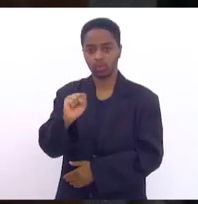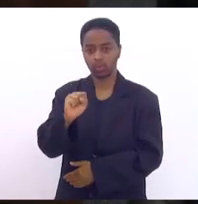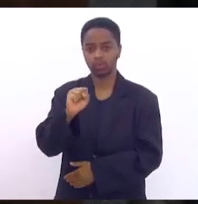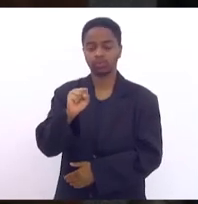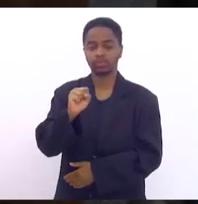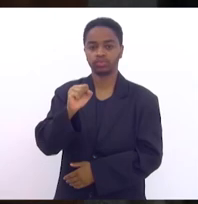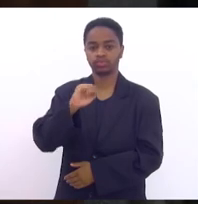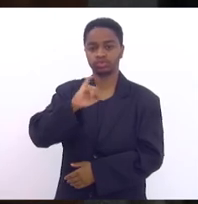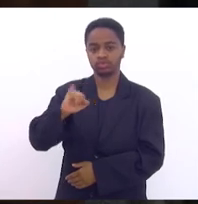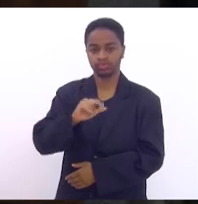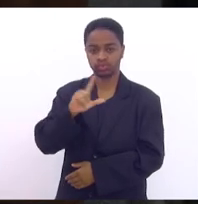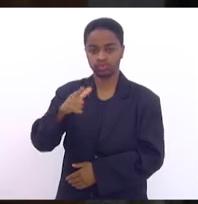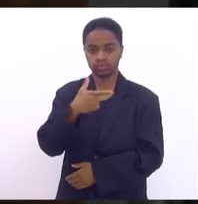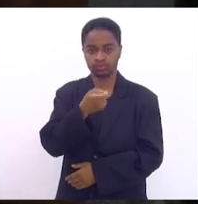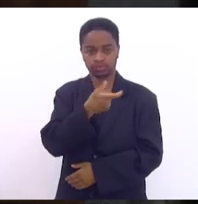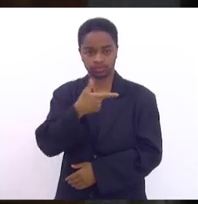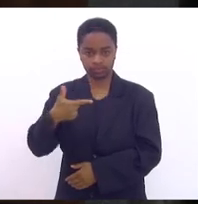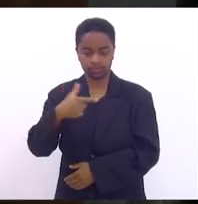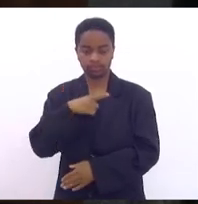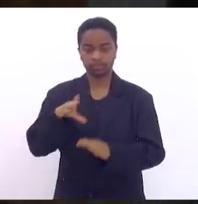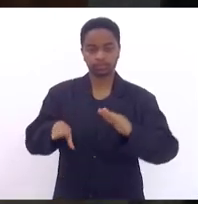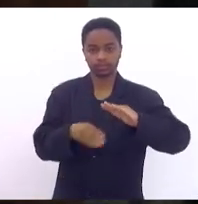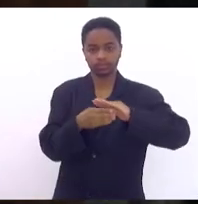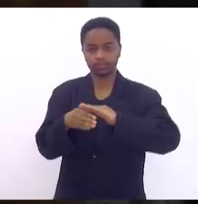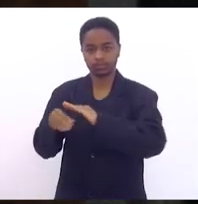8/7/2022, ela recebeu emendas em